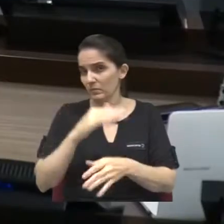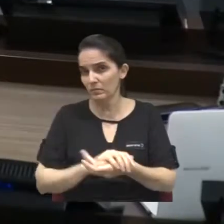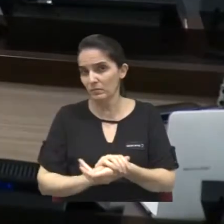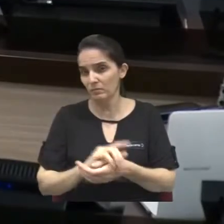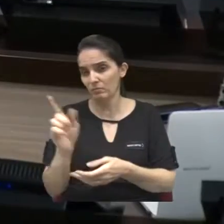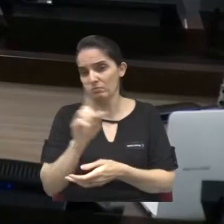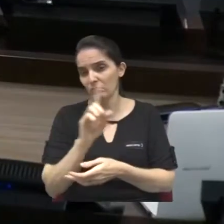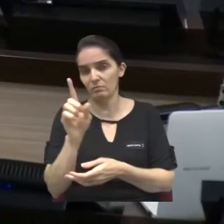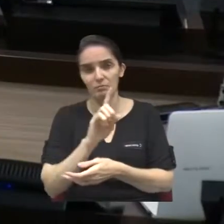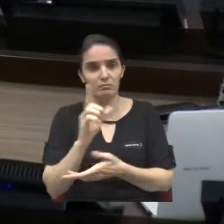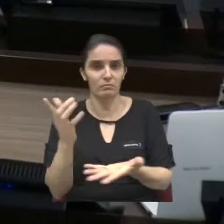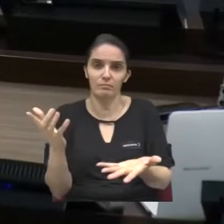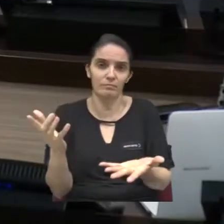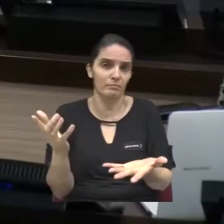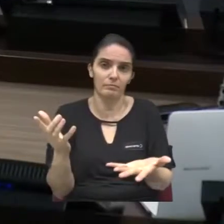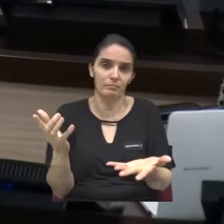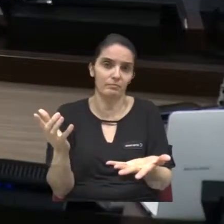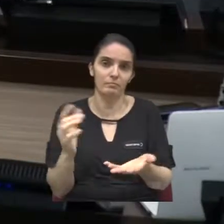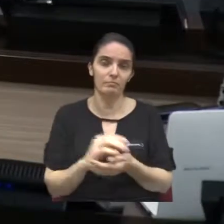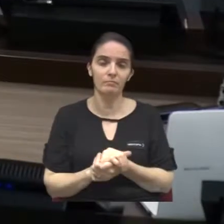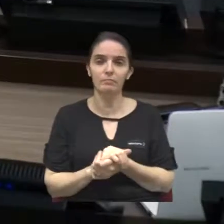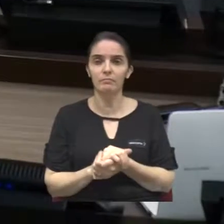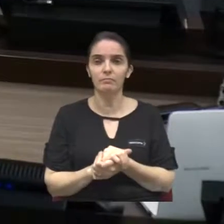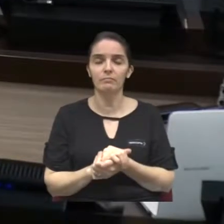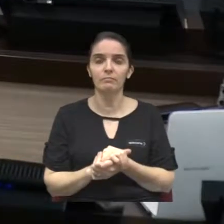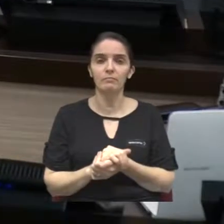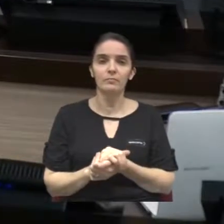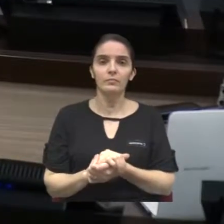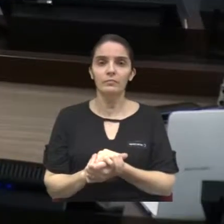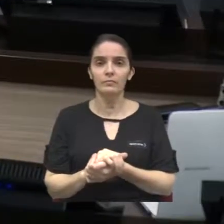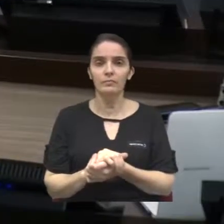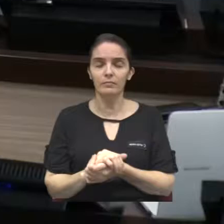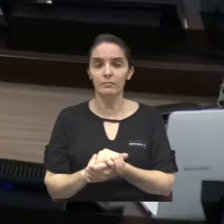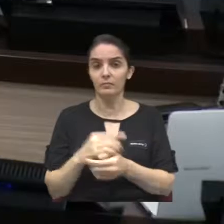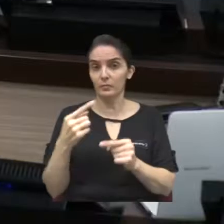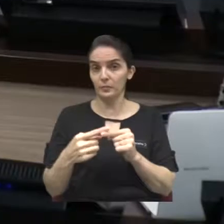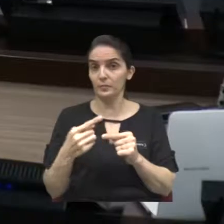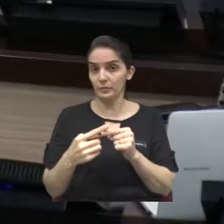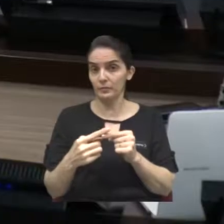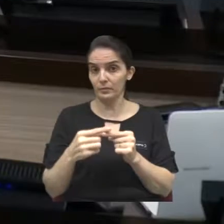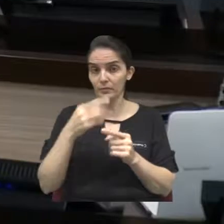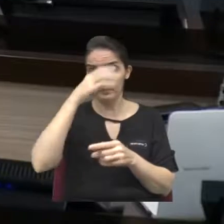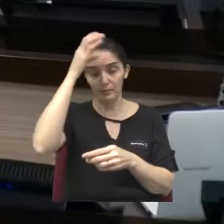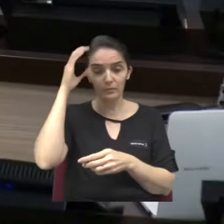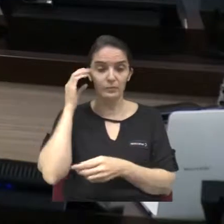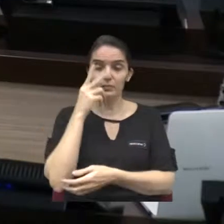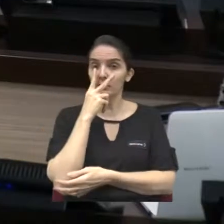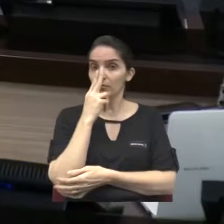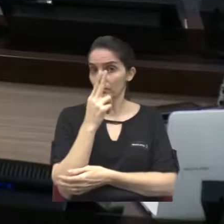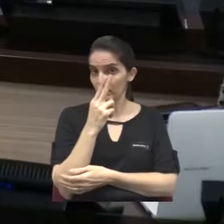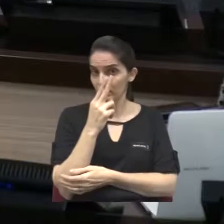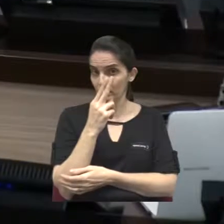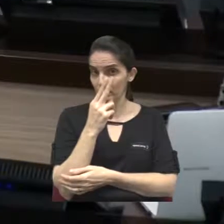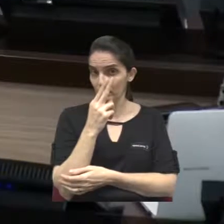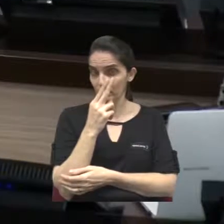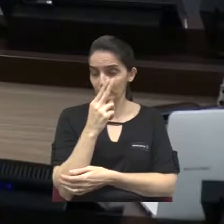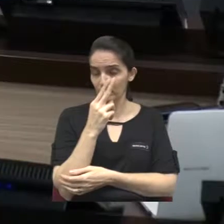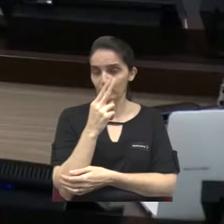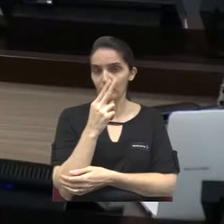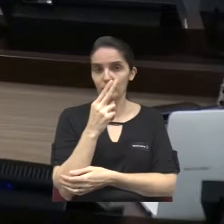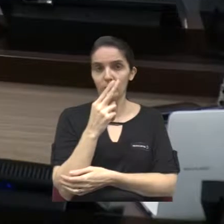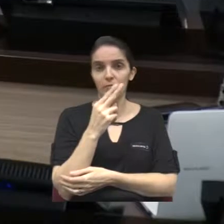para falar isso para o cidadão. Não tenho. Porque eu acho que cabe ao executivo, que cabe aos